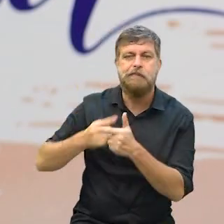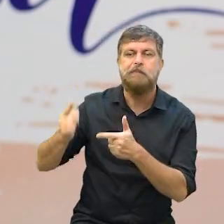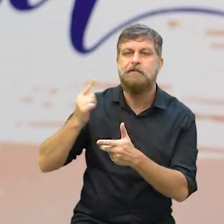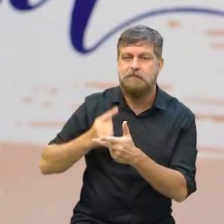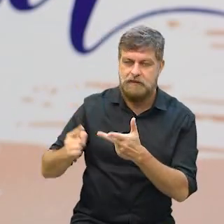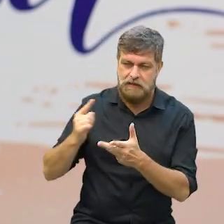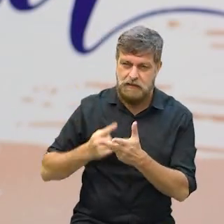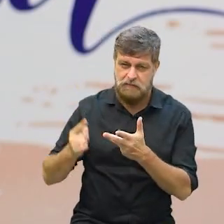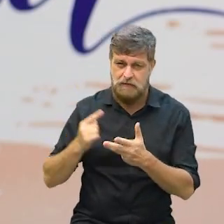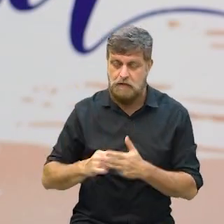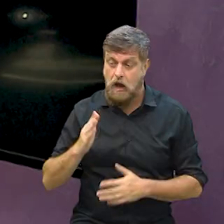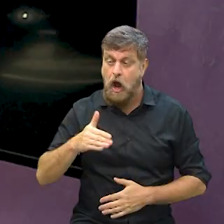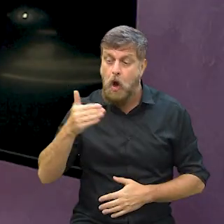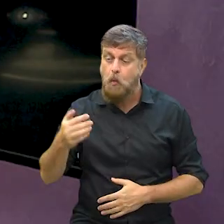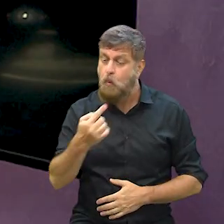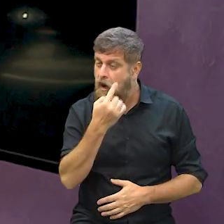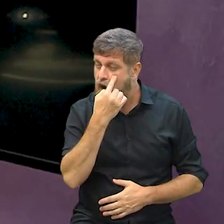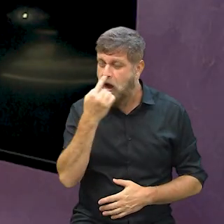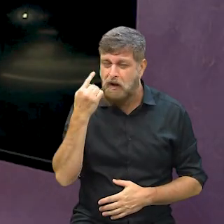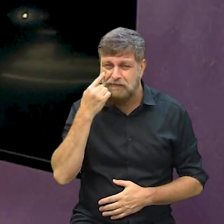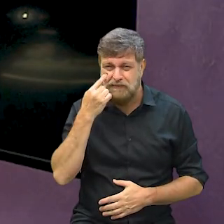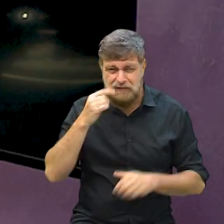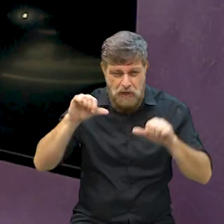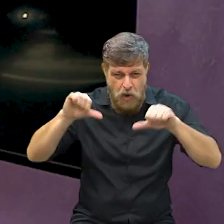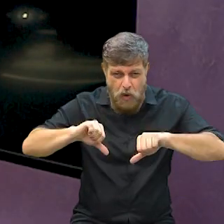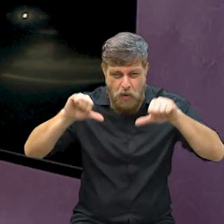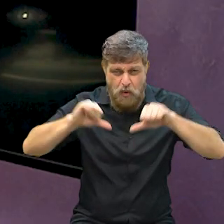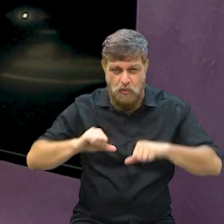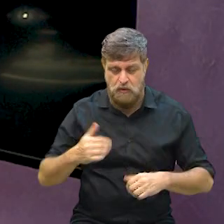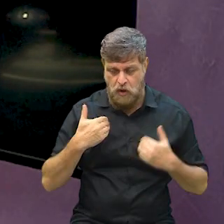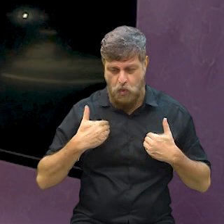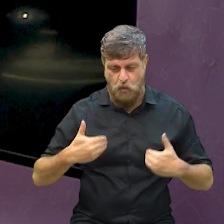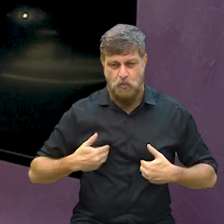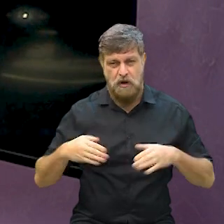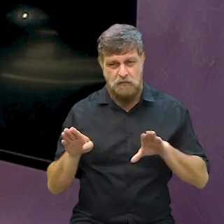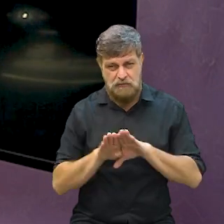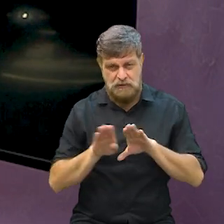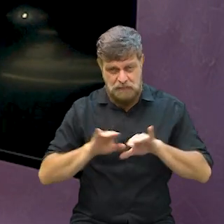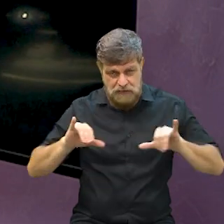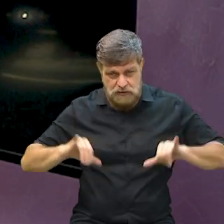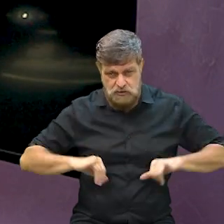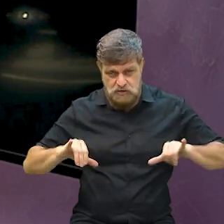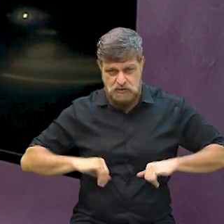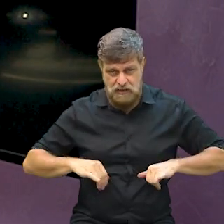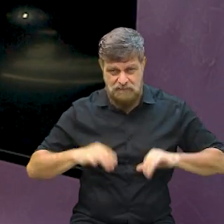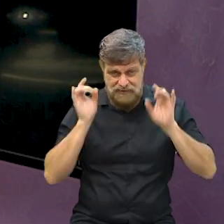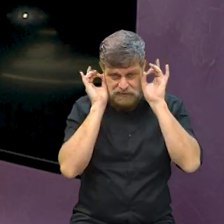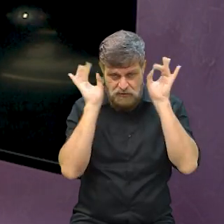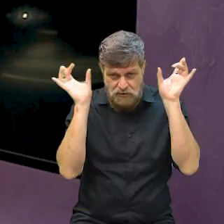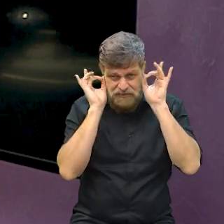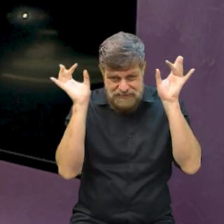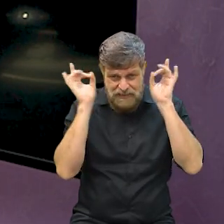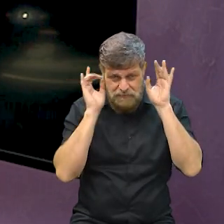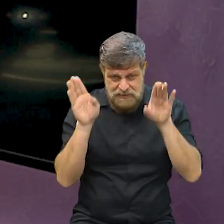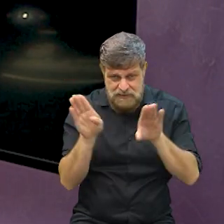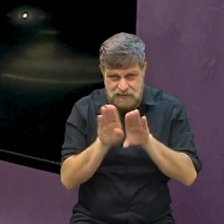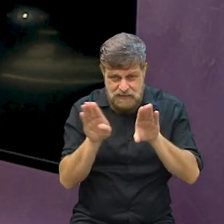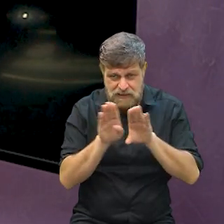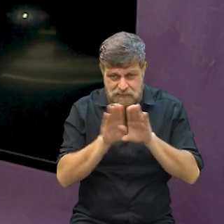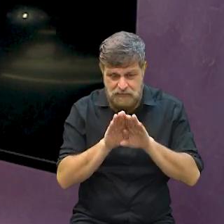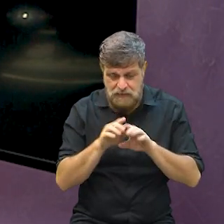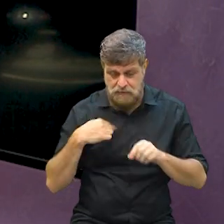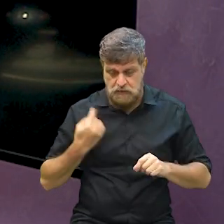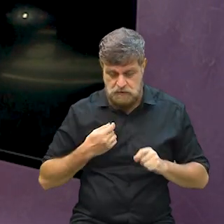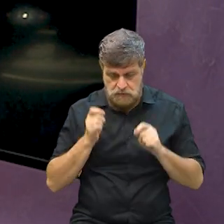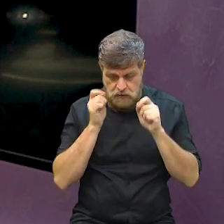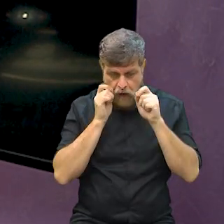um problema de visão. Quando os olhos não estão bem, outras partes do corpo também são afetadas, como a dor de cabeça, já é um sinal